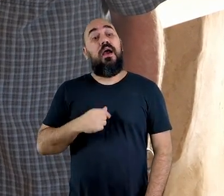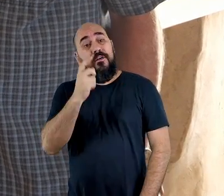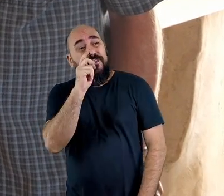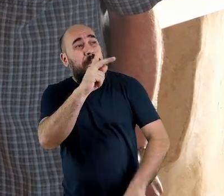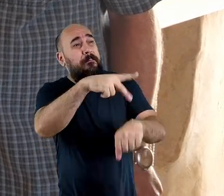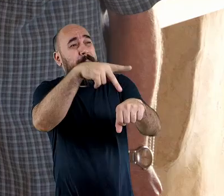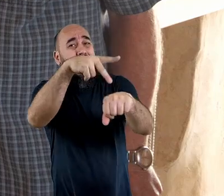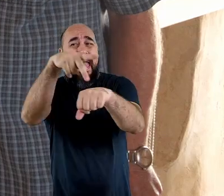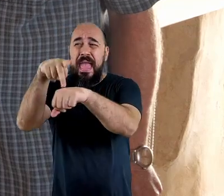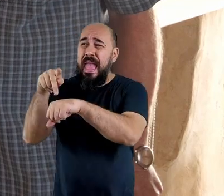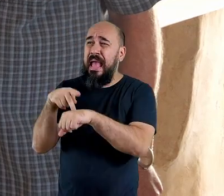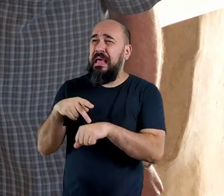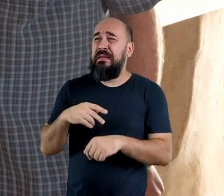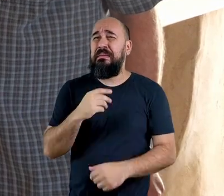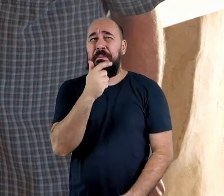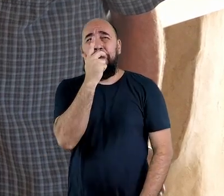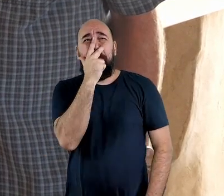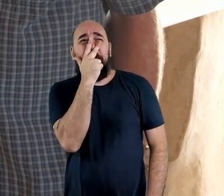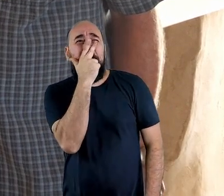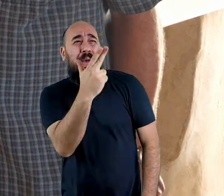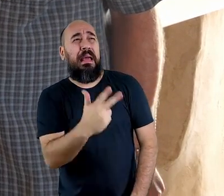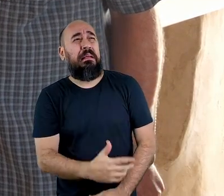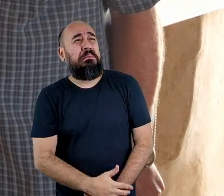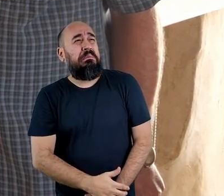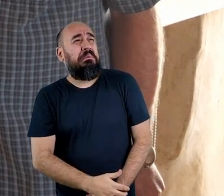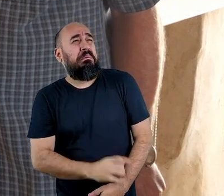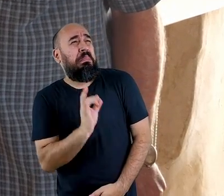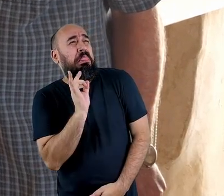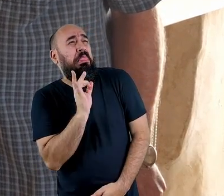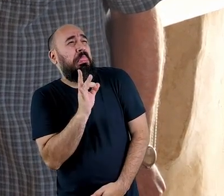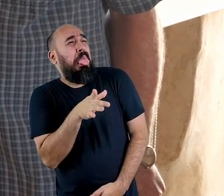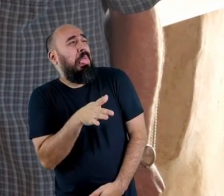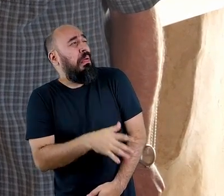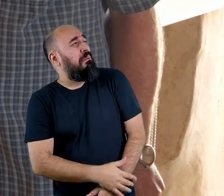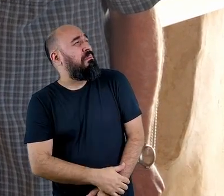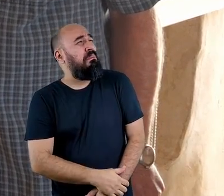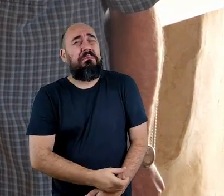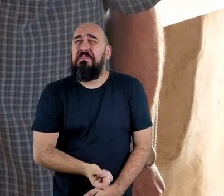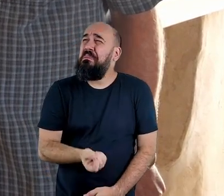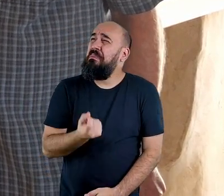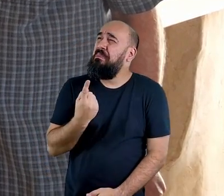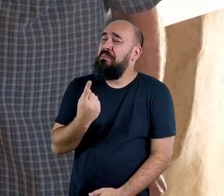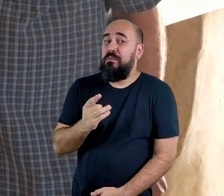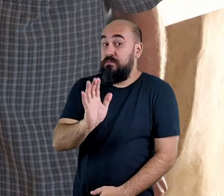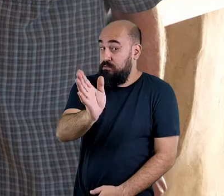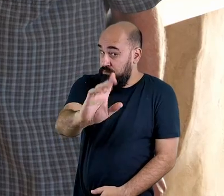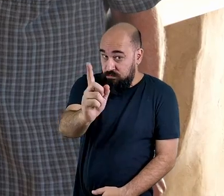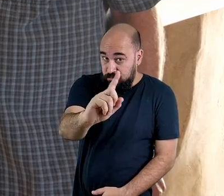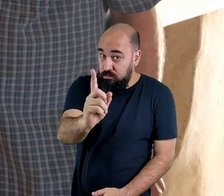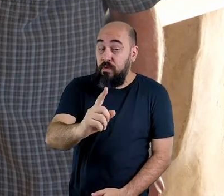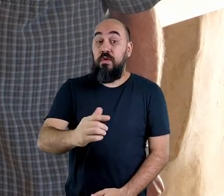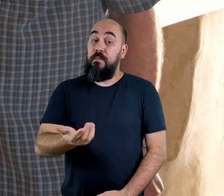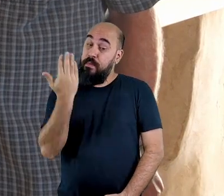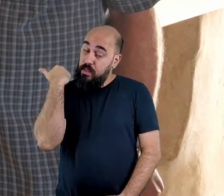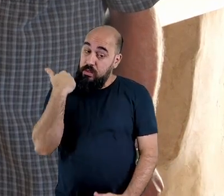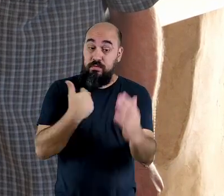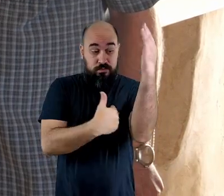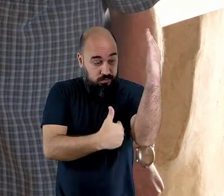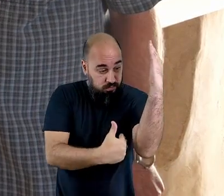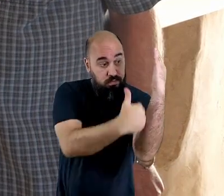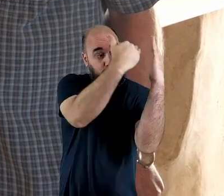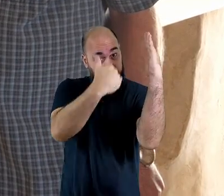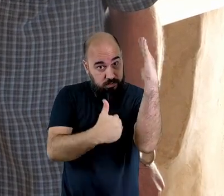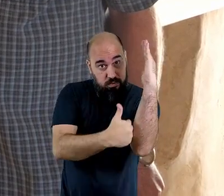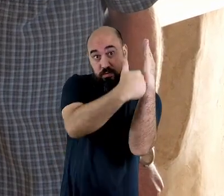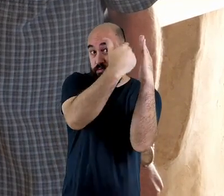não, essas pedras tinham todo um reboco, todo um preparo, e esta cor vermelha era uma cor muito cara,